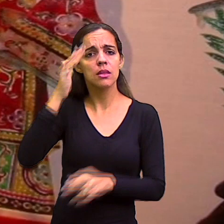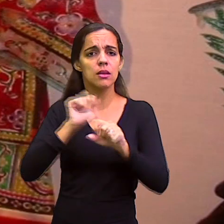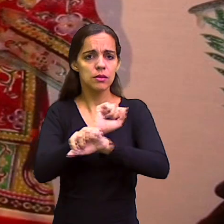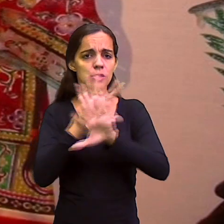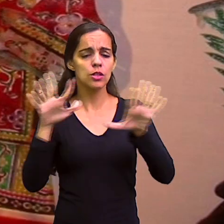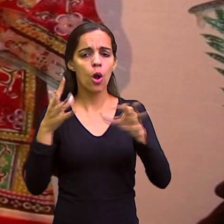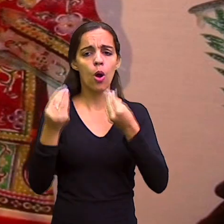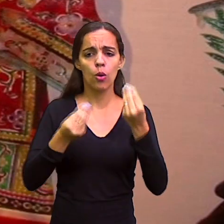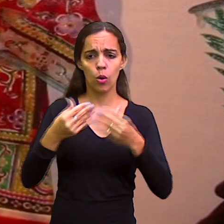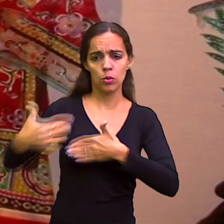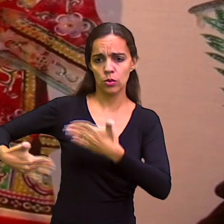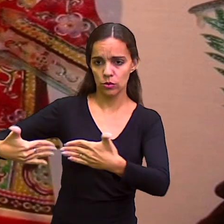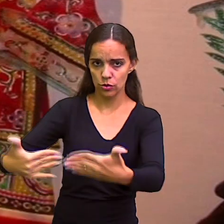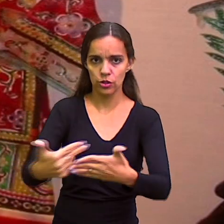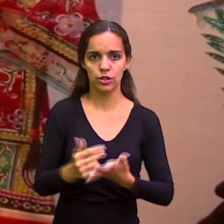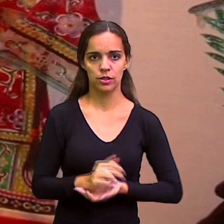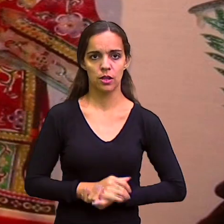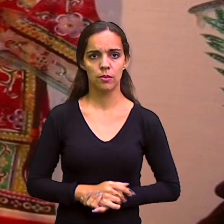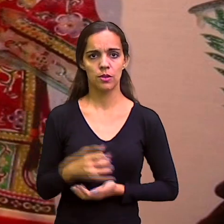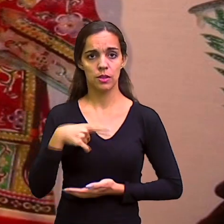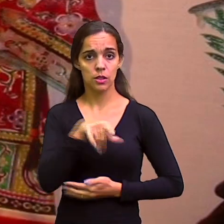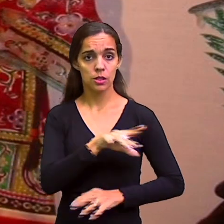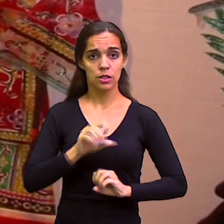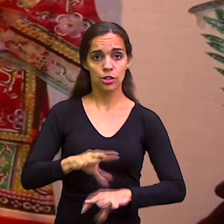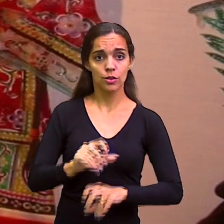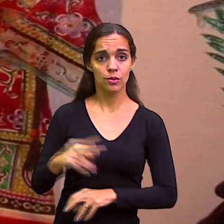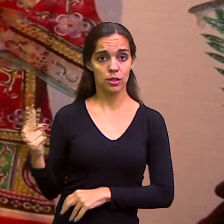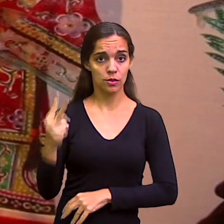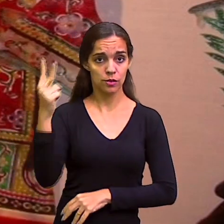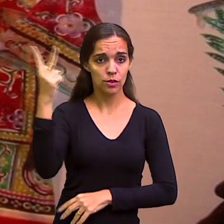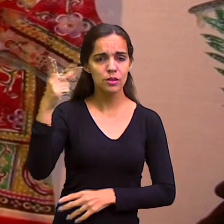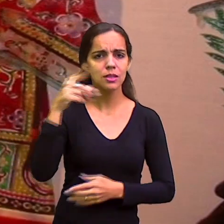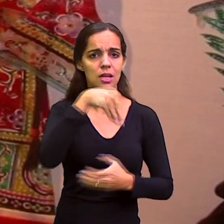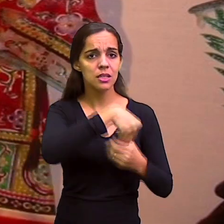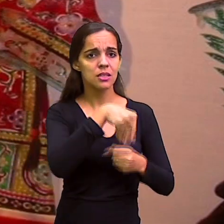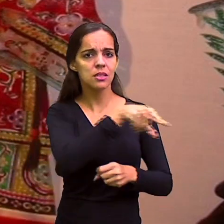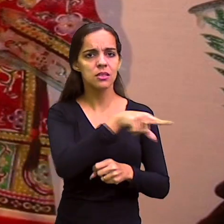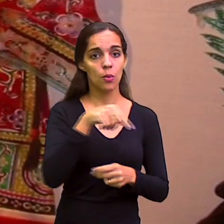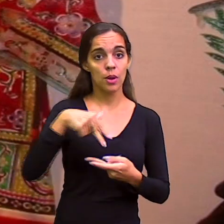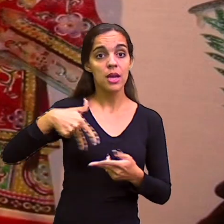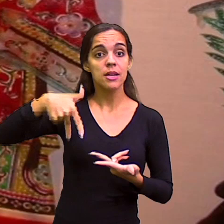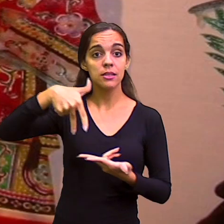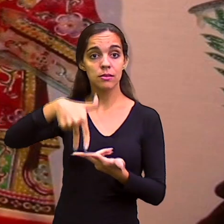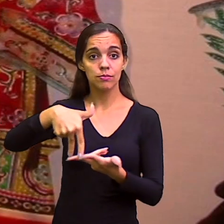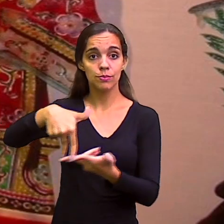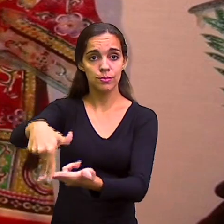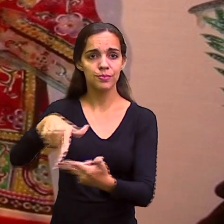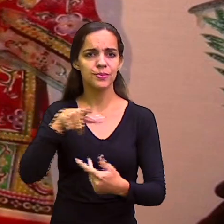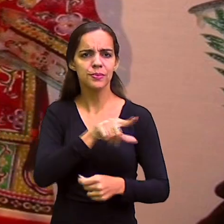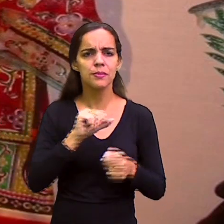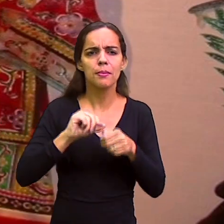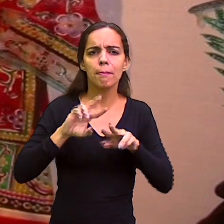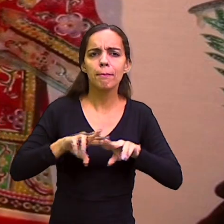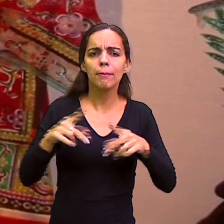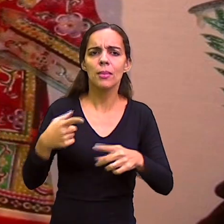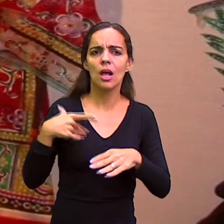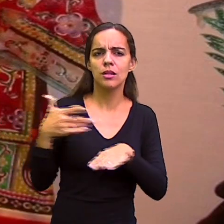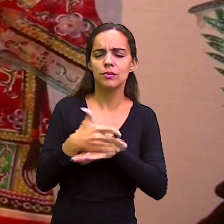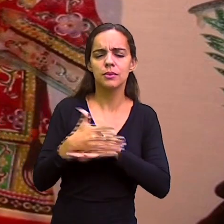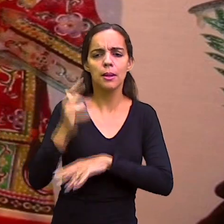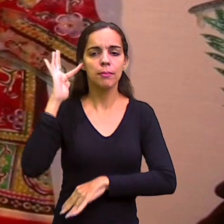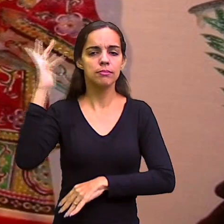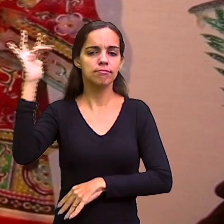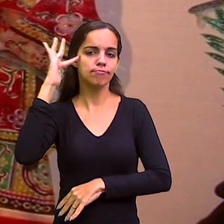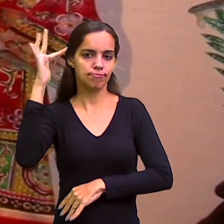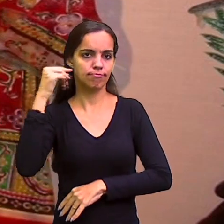nosso dia a dia. Como a educação de valores no teatro de sombra, essa questão passa a fazer parte do pensamento crítico